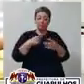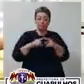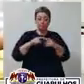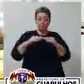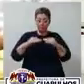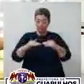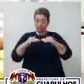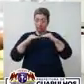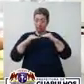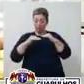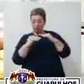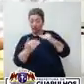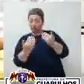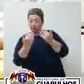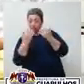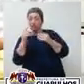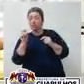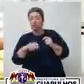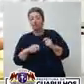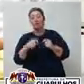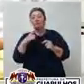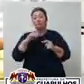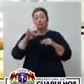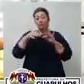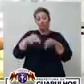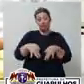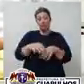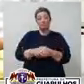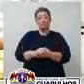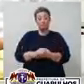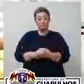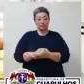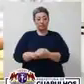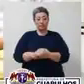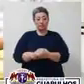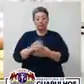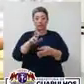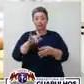do meio, entre as duas camadas de bolo e o recheio. para finalizar,